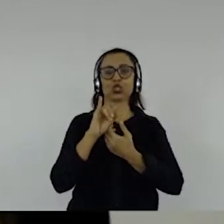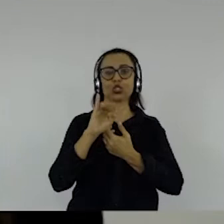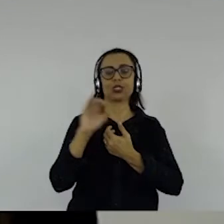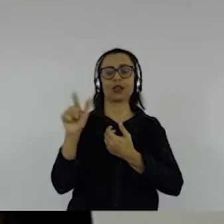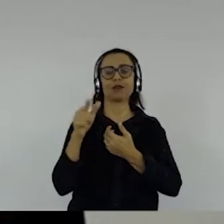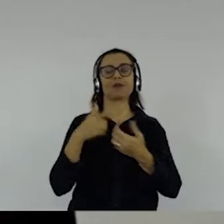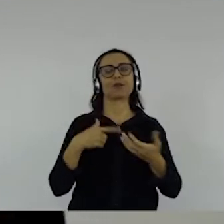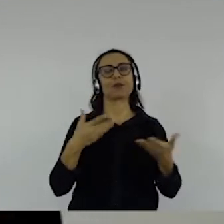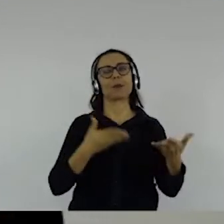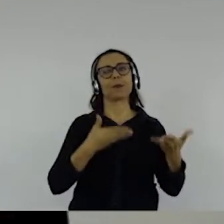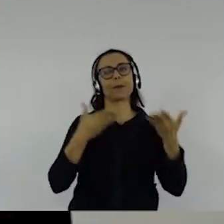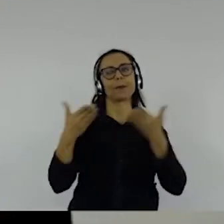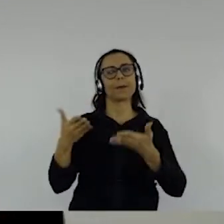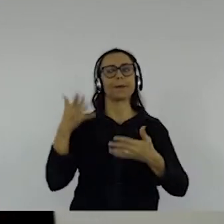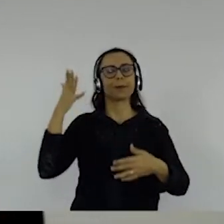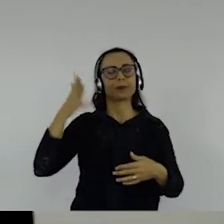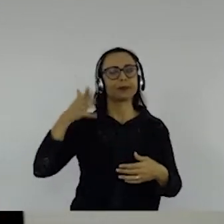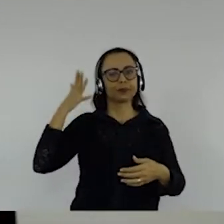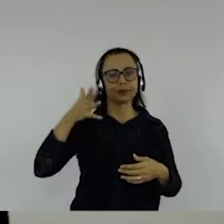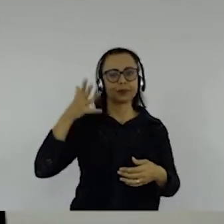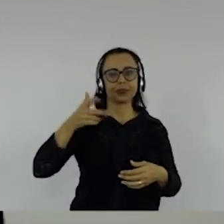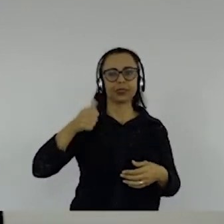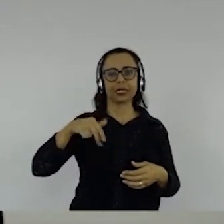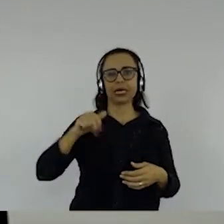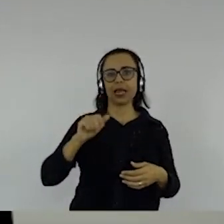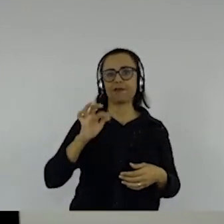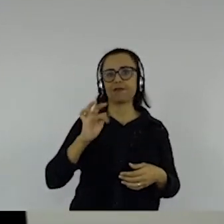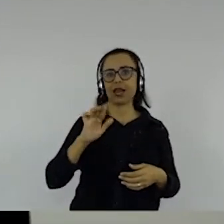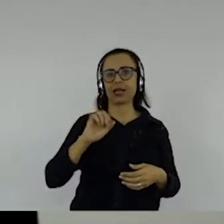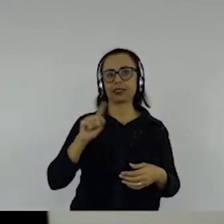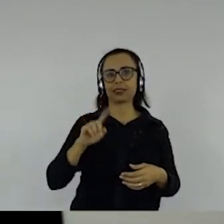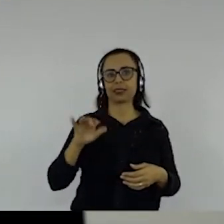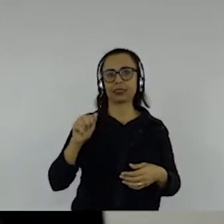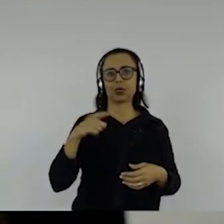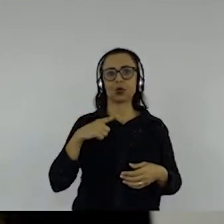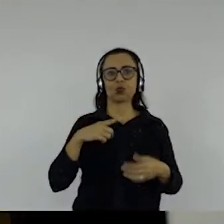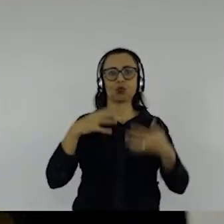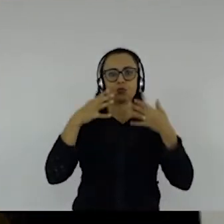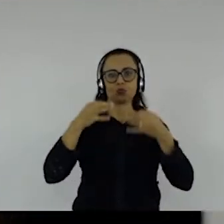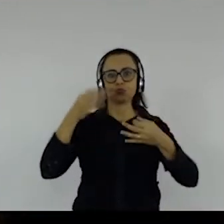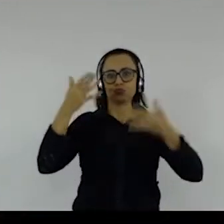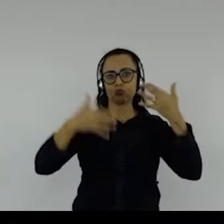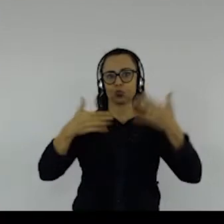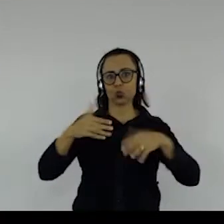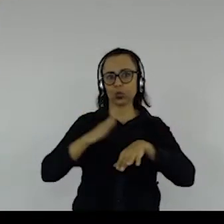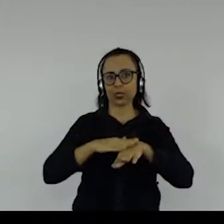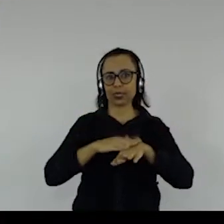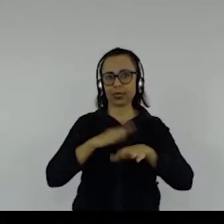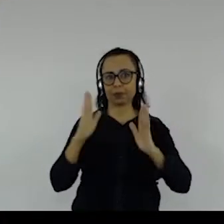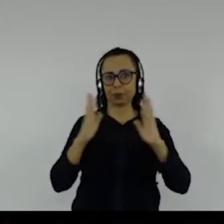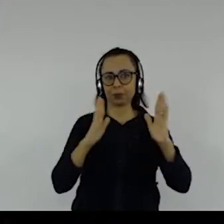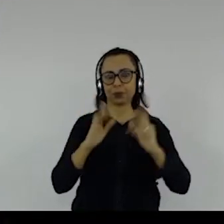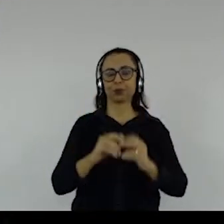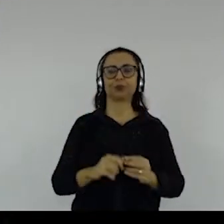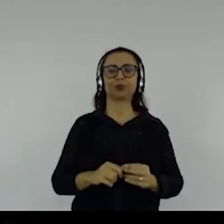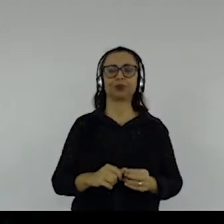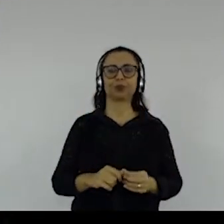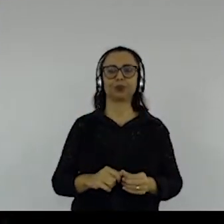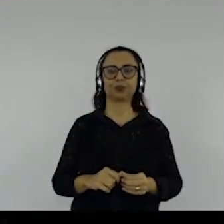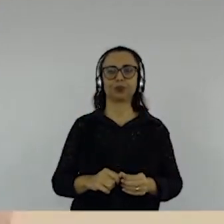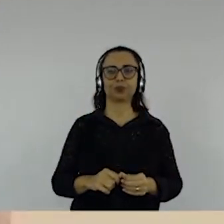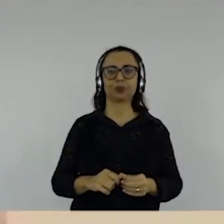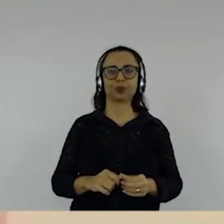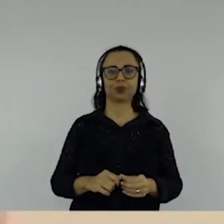Passo a palavra à doutora Ana Frazão para as considerações acerca do tema.